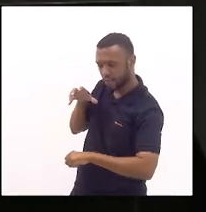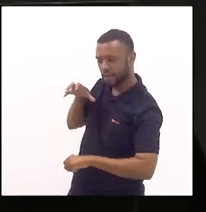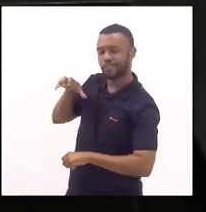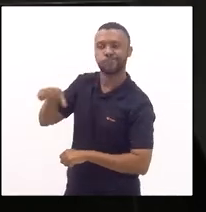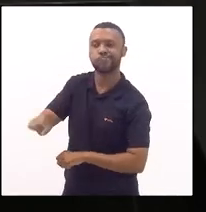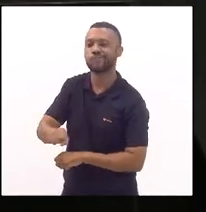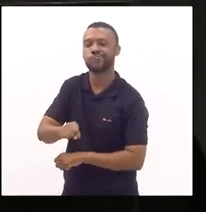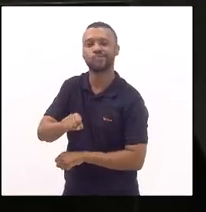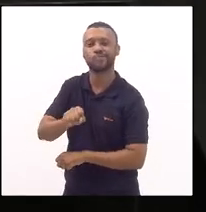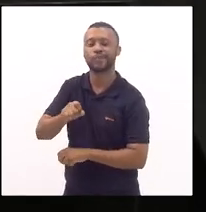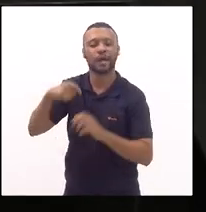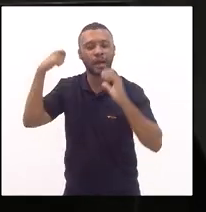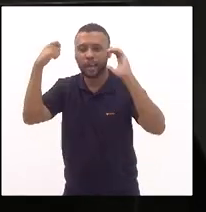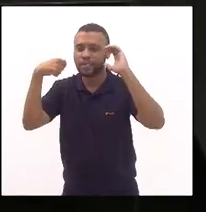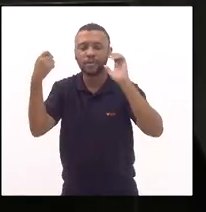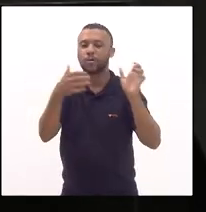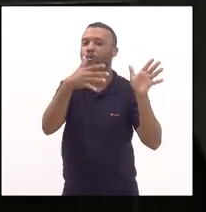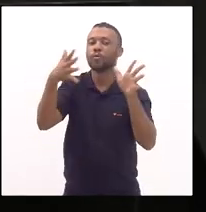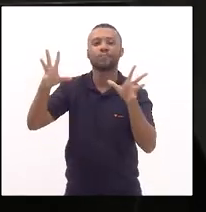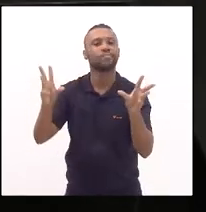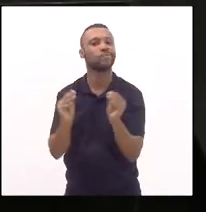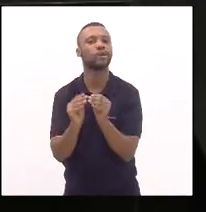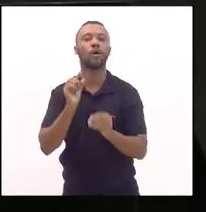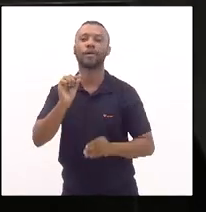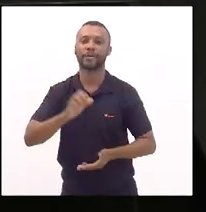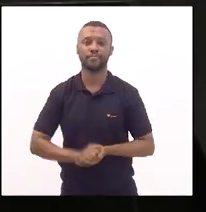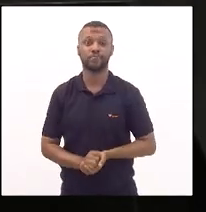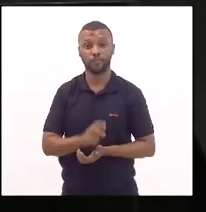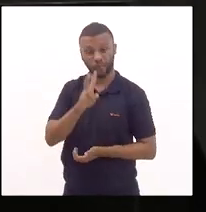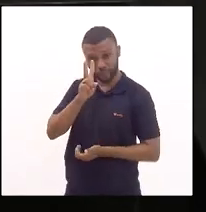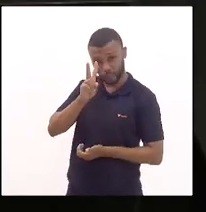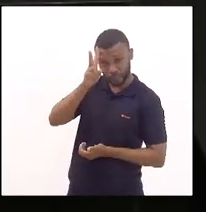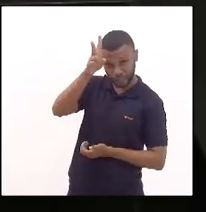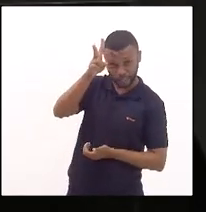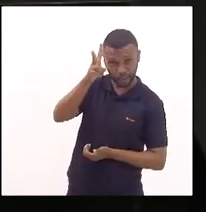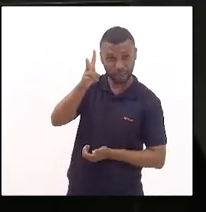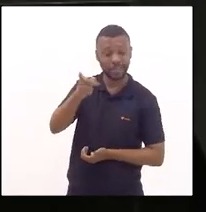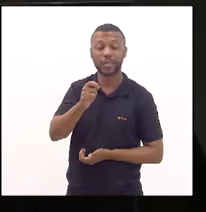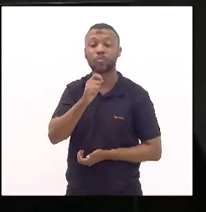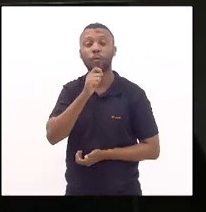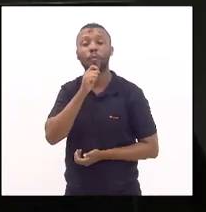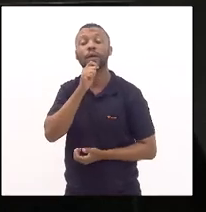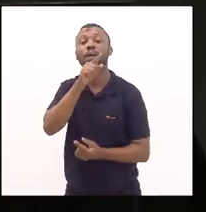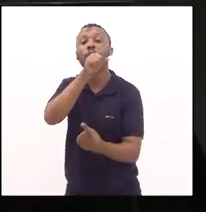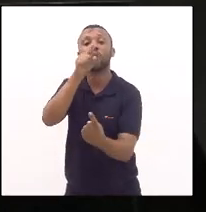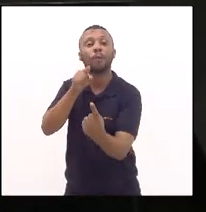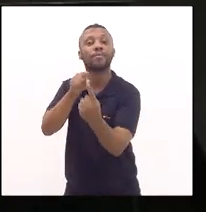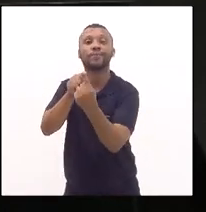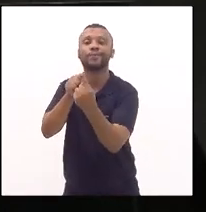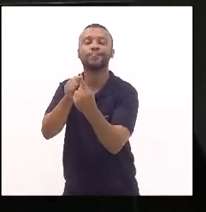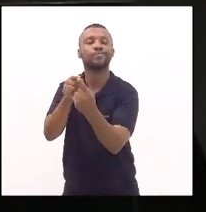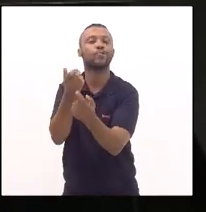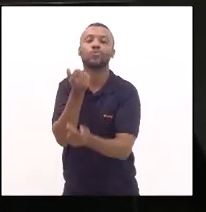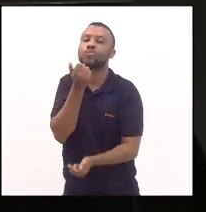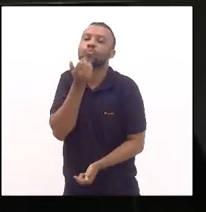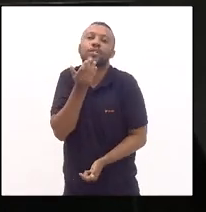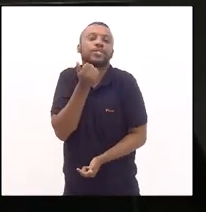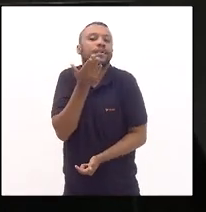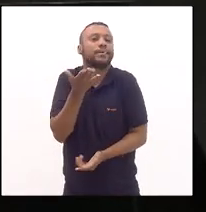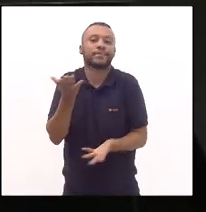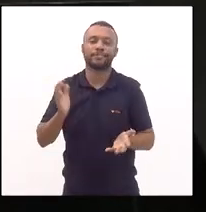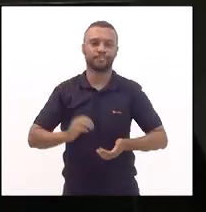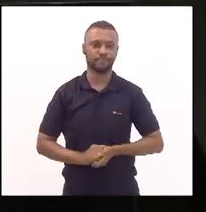quis nos mostrar? Que potencial sem direção não vale de nada. E